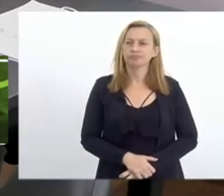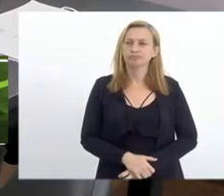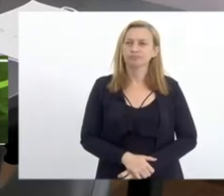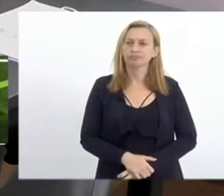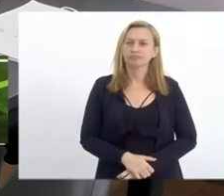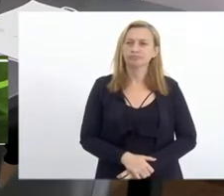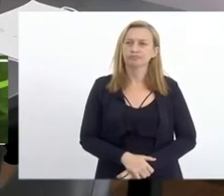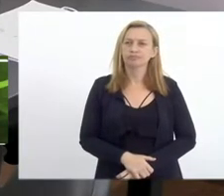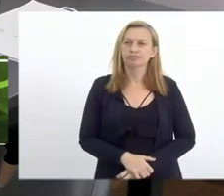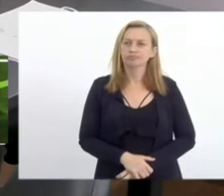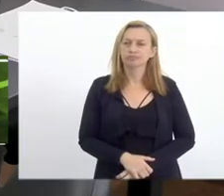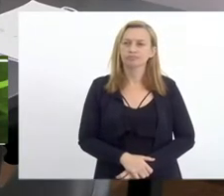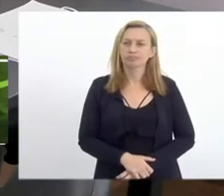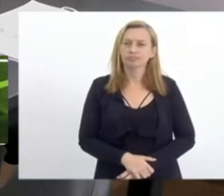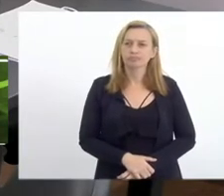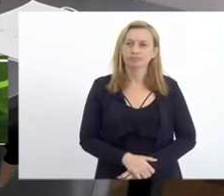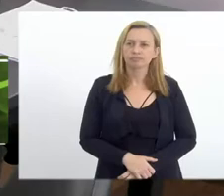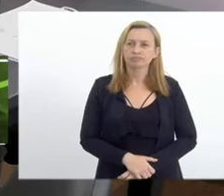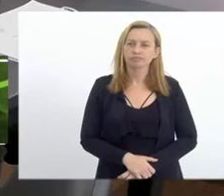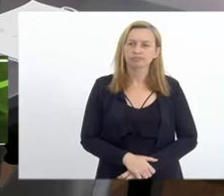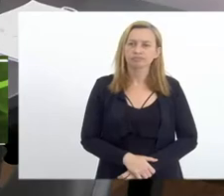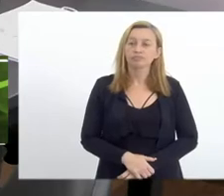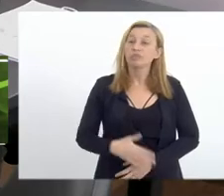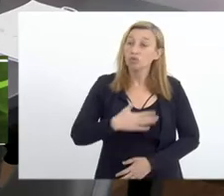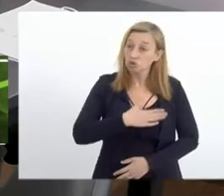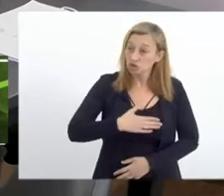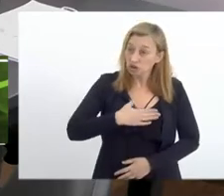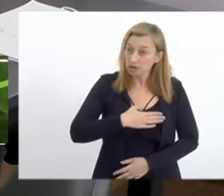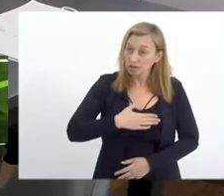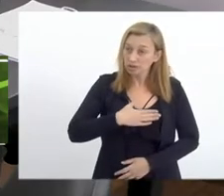aqui. Eu gostaria...